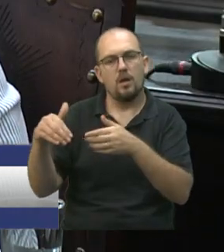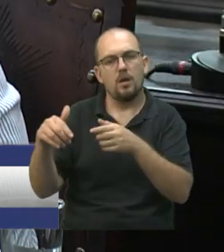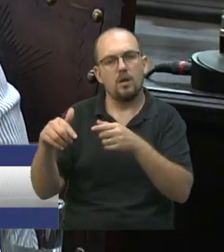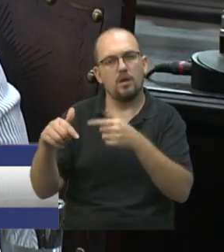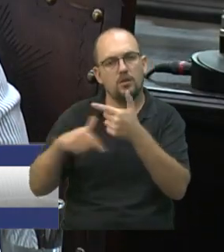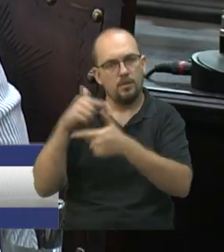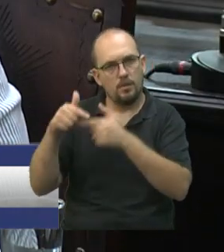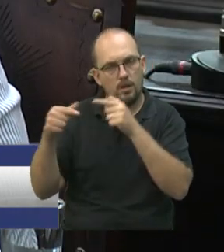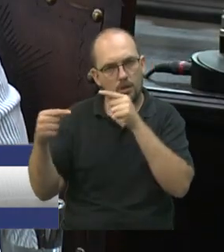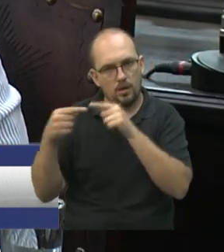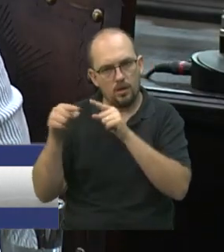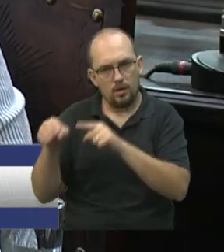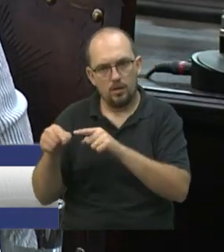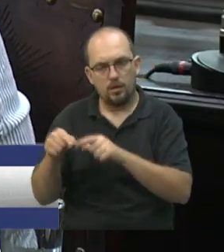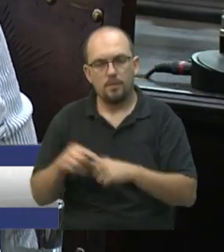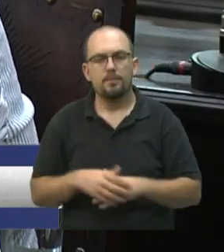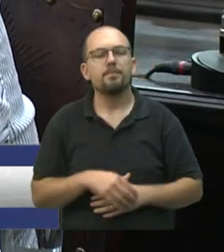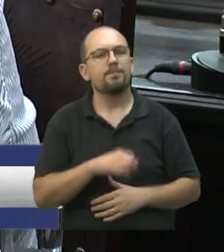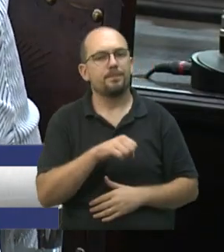Sim. Perfeito.